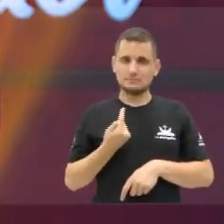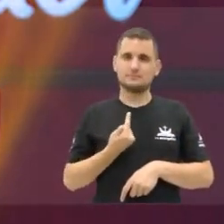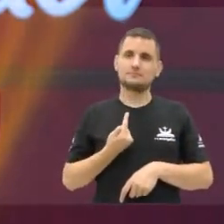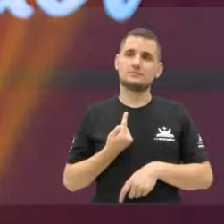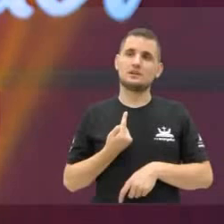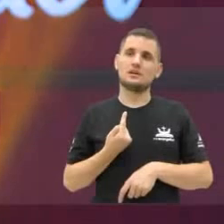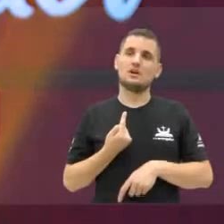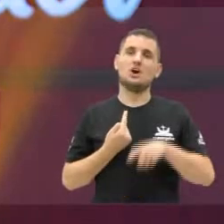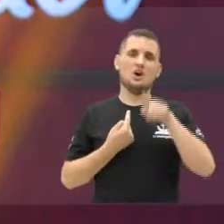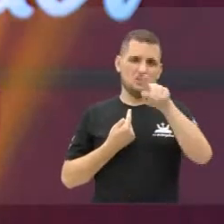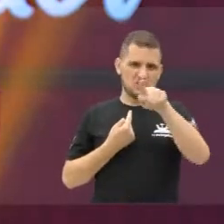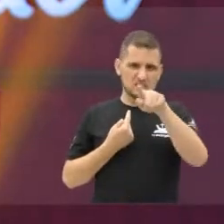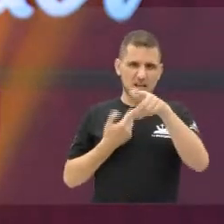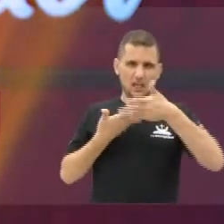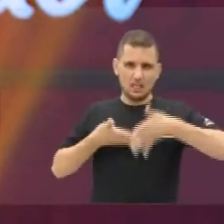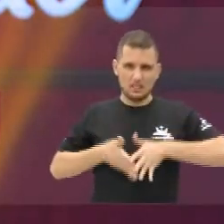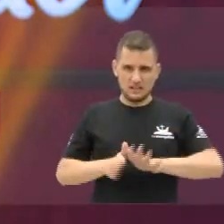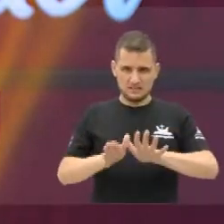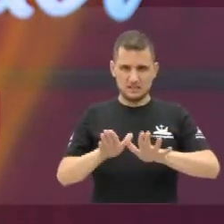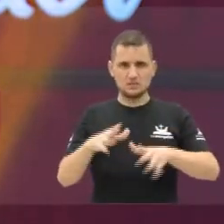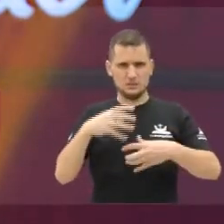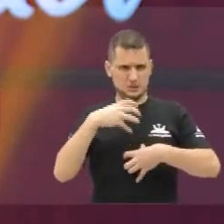Você não nasceu para o medo.